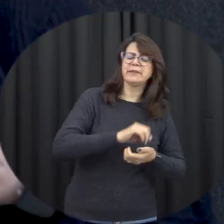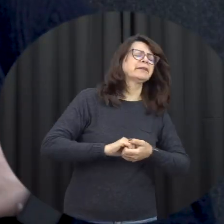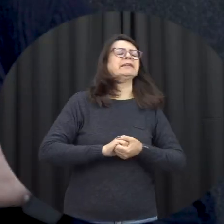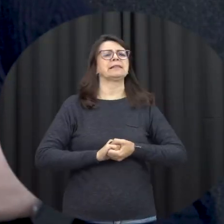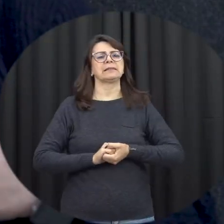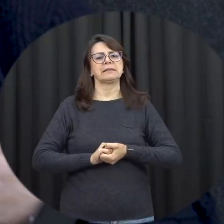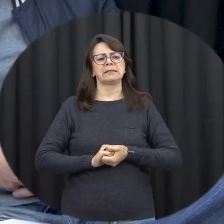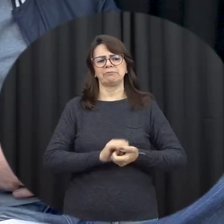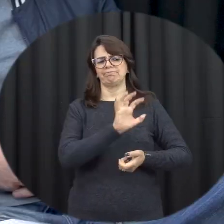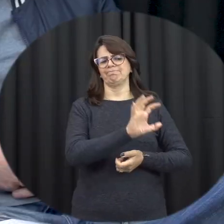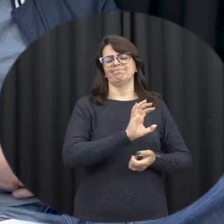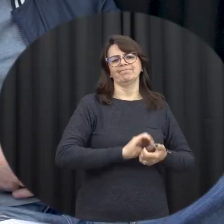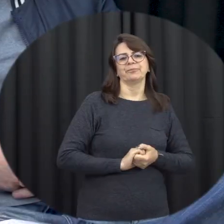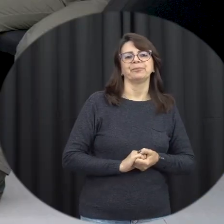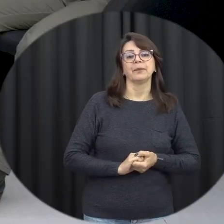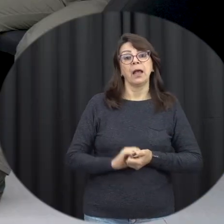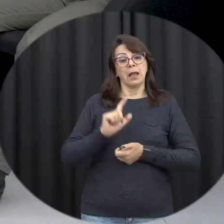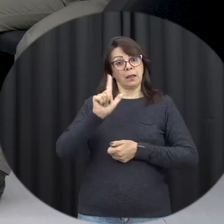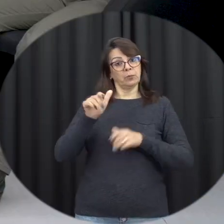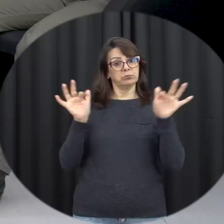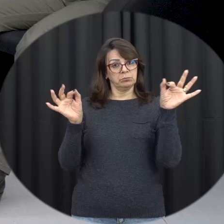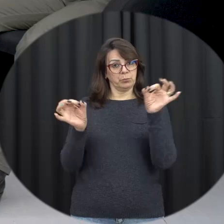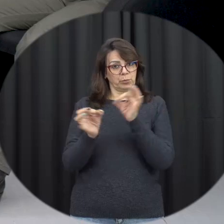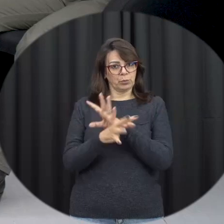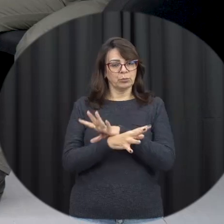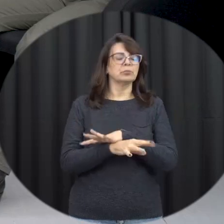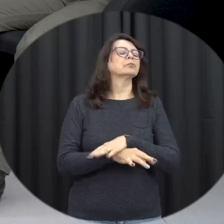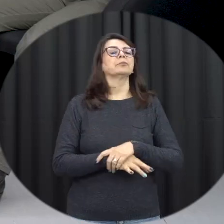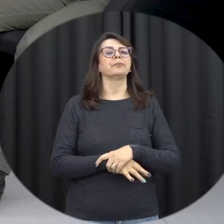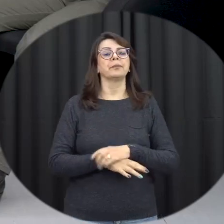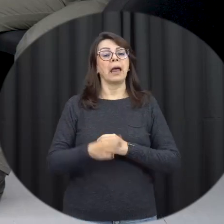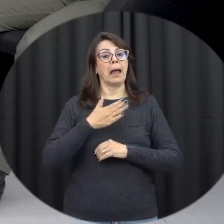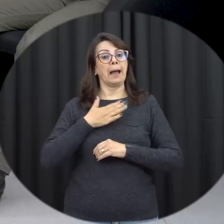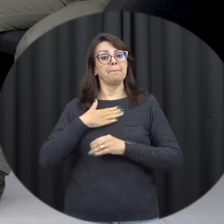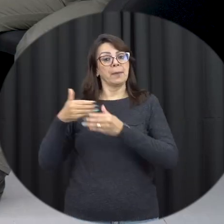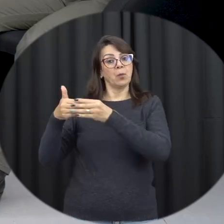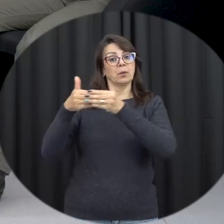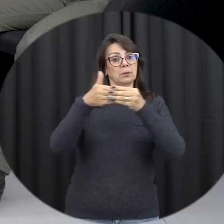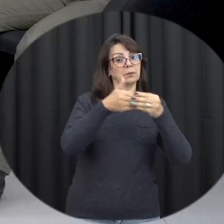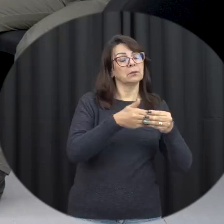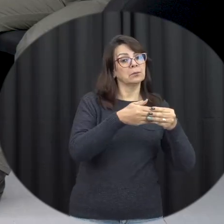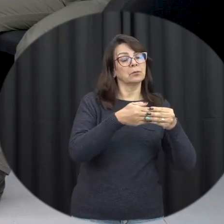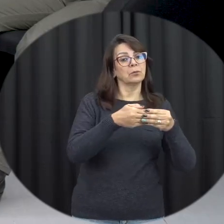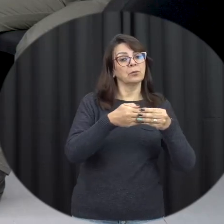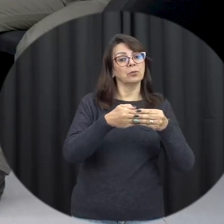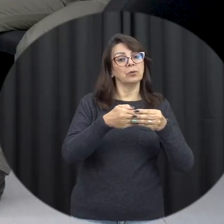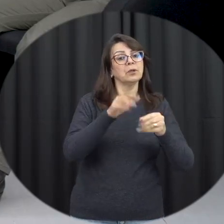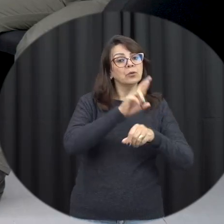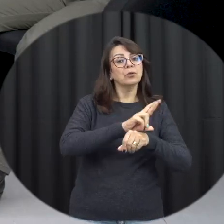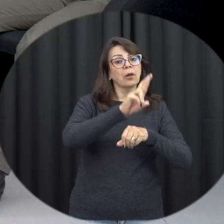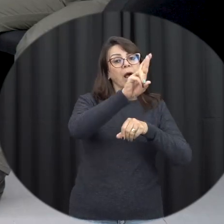ficar fazendo um trabalho tão difícil, assim, desse tipo. Quando eu saí, a minha